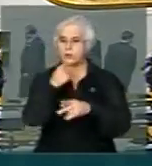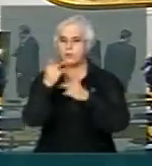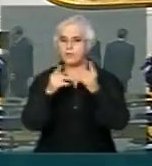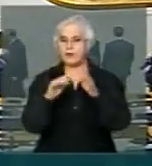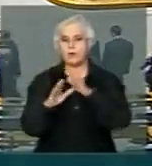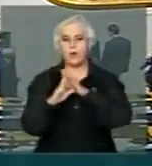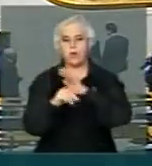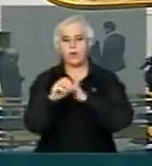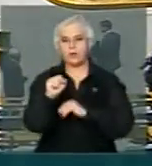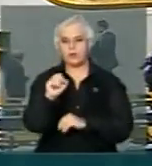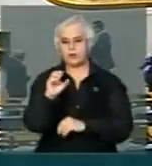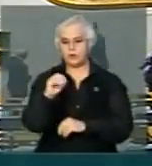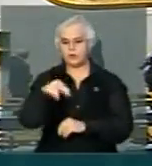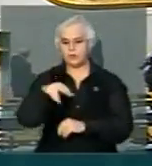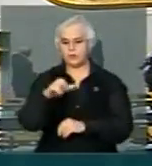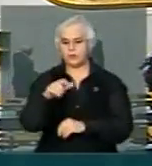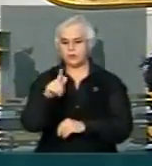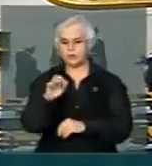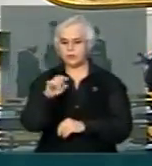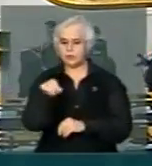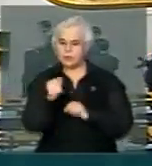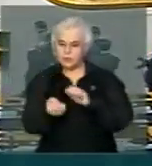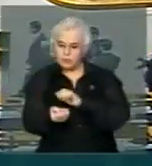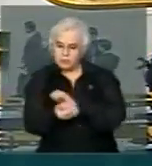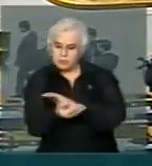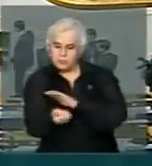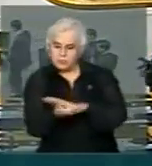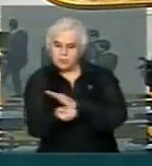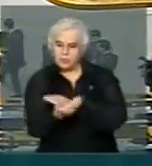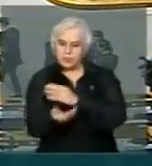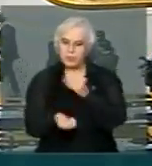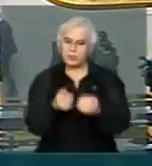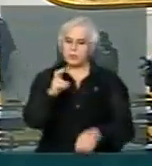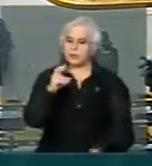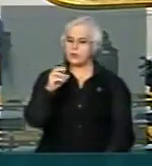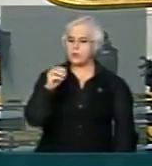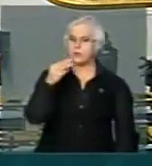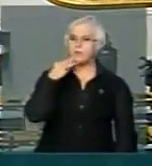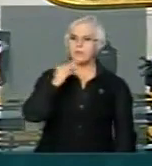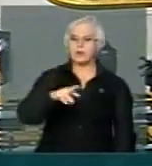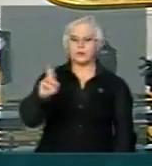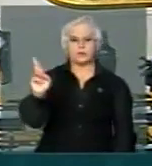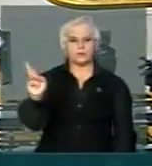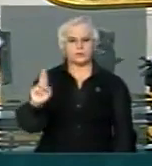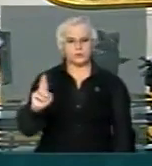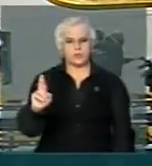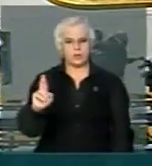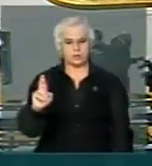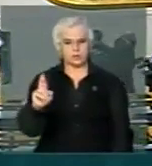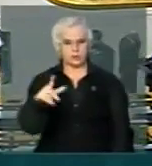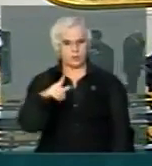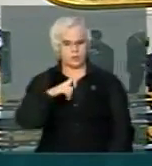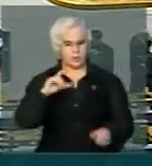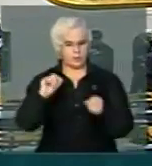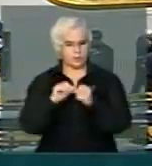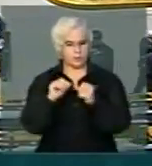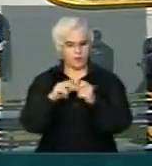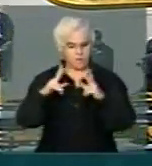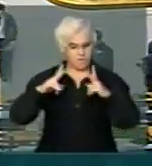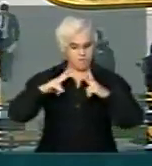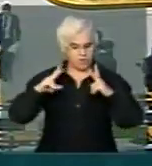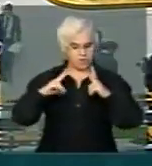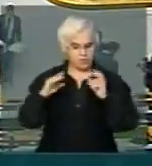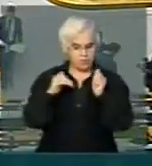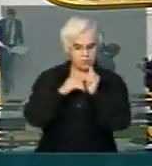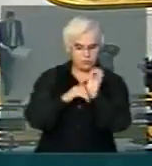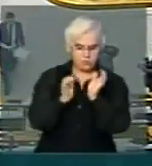Ou seja, a sonegação de 500 bilhões de reais, que é feito particularmente